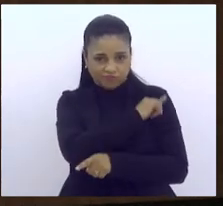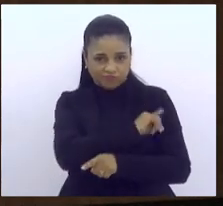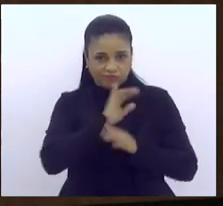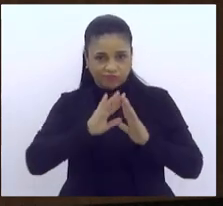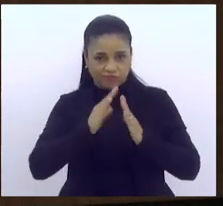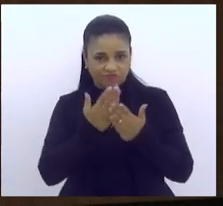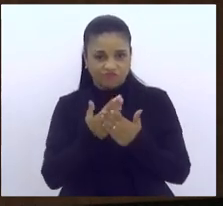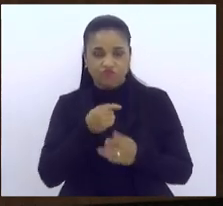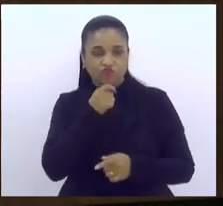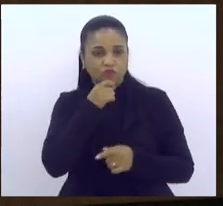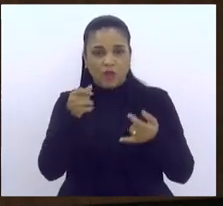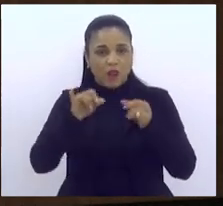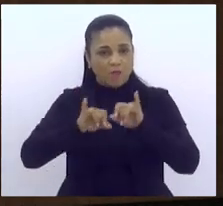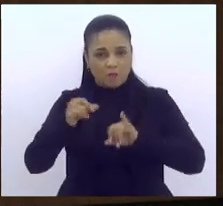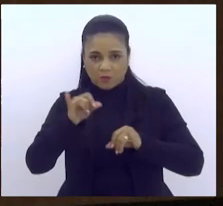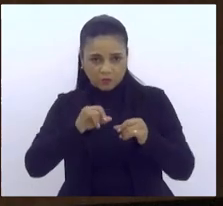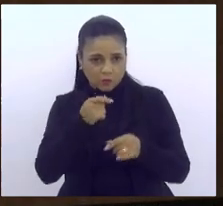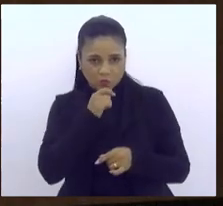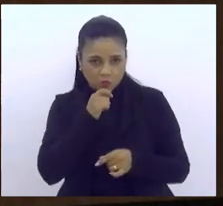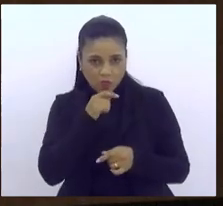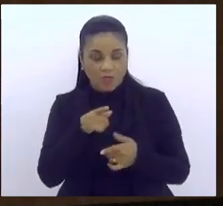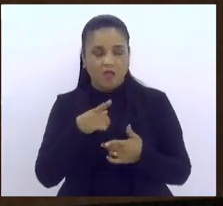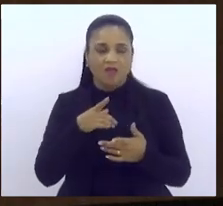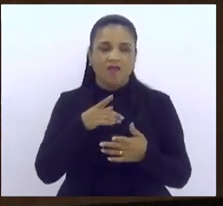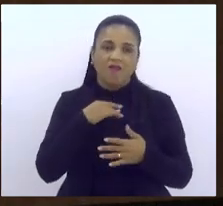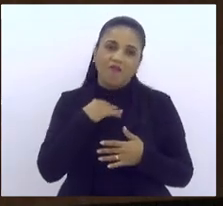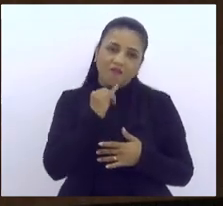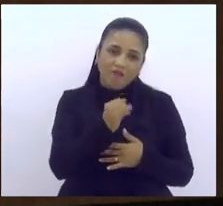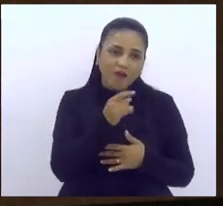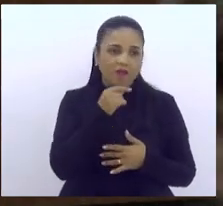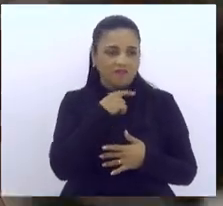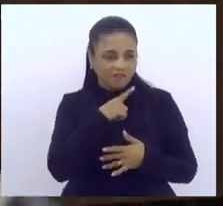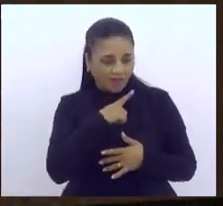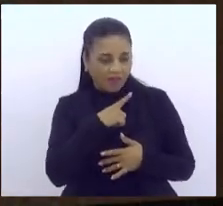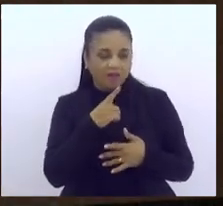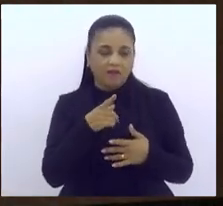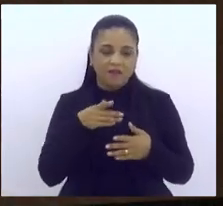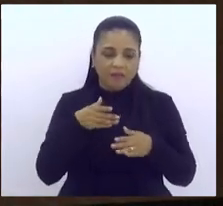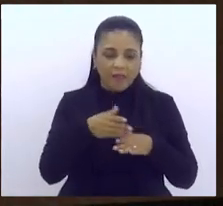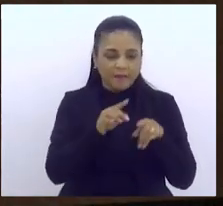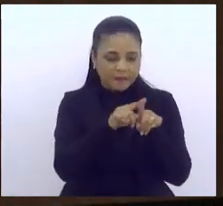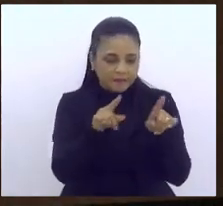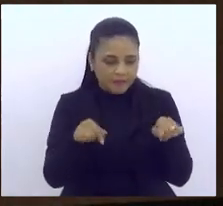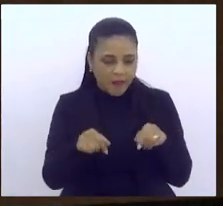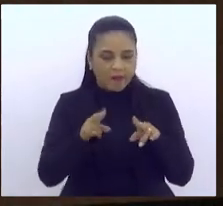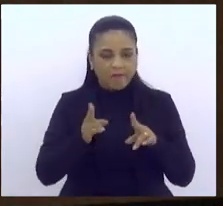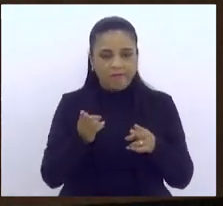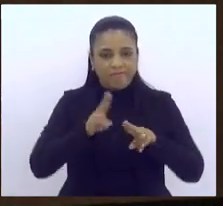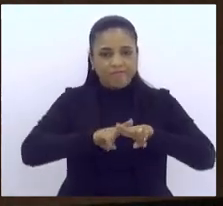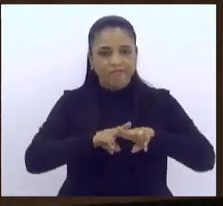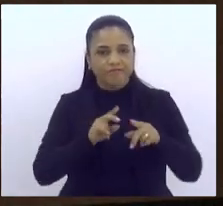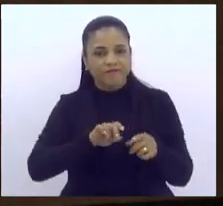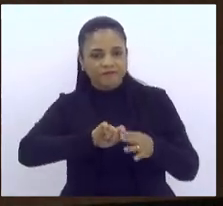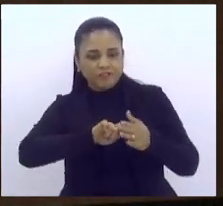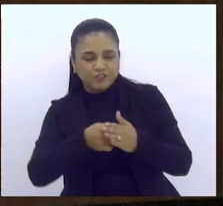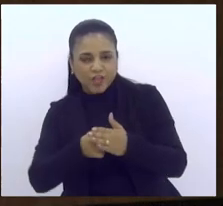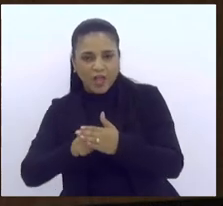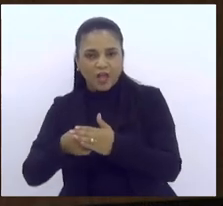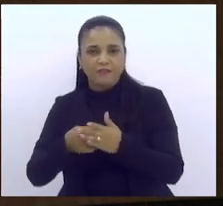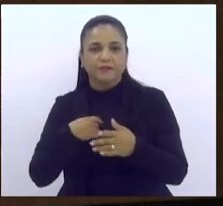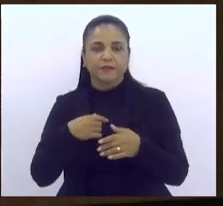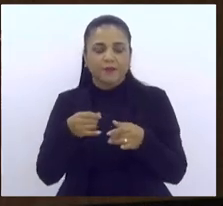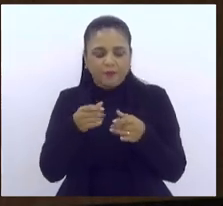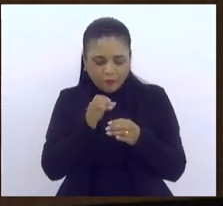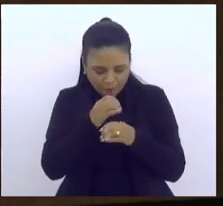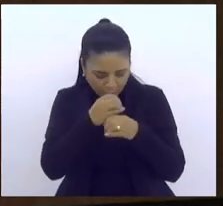laboratório. Quando tem laboratório, às vezes, fala que tem, mas a gente entra, é apenas uma sala que está trancada e que tem um microscópio ali dentro ou